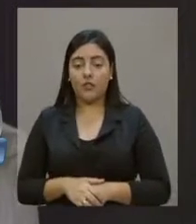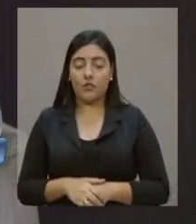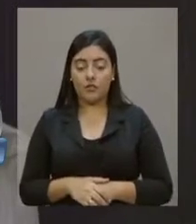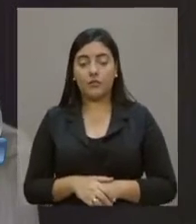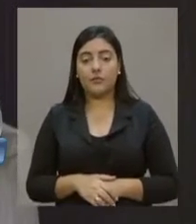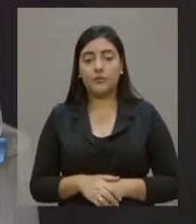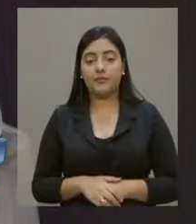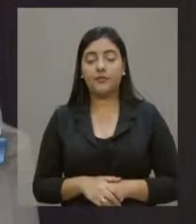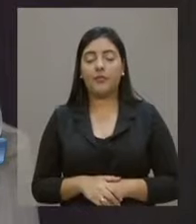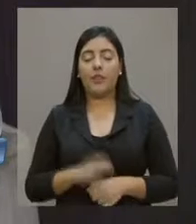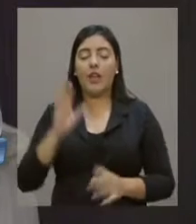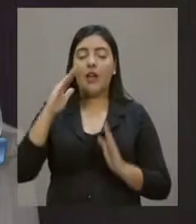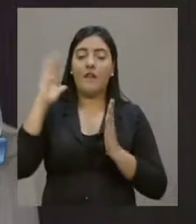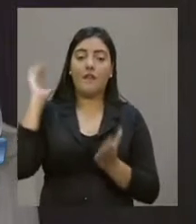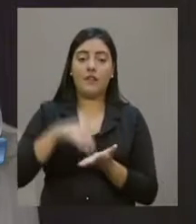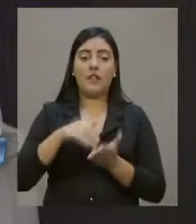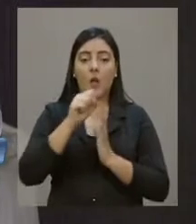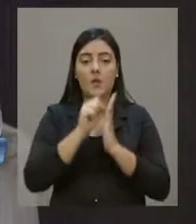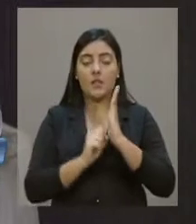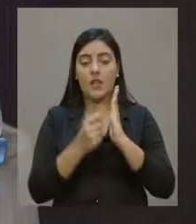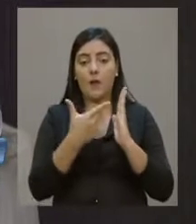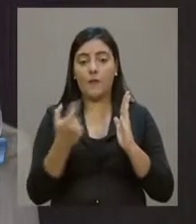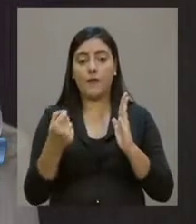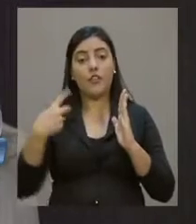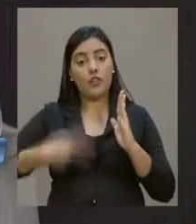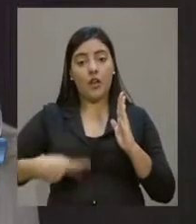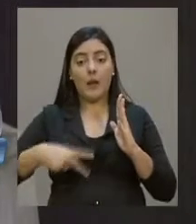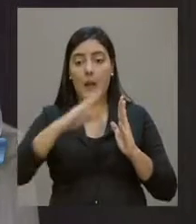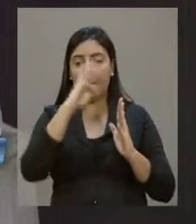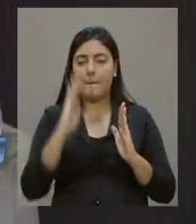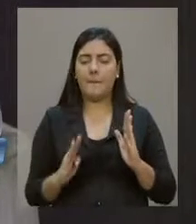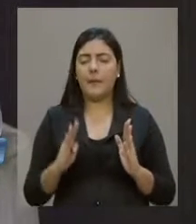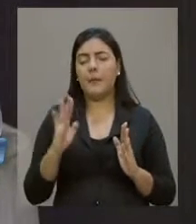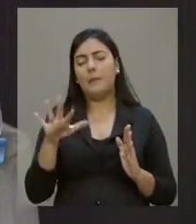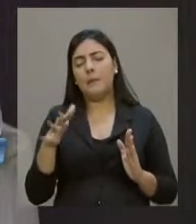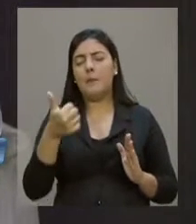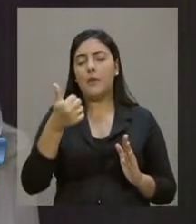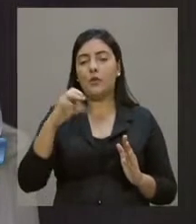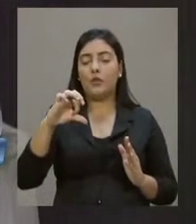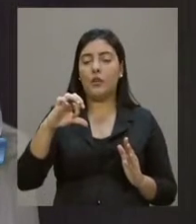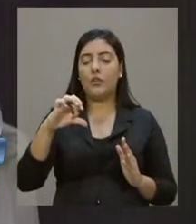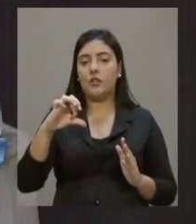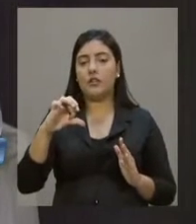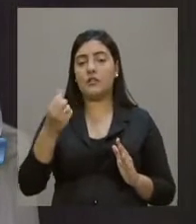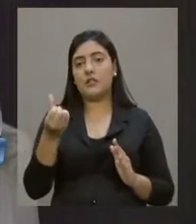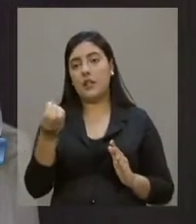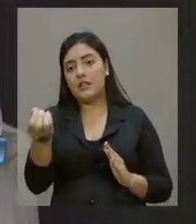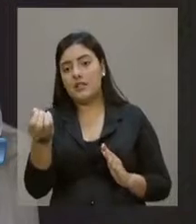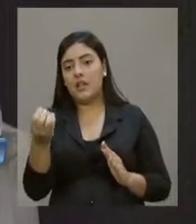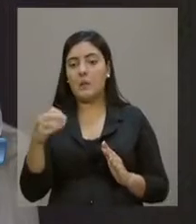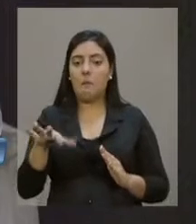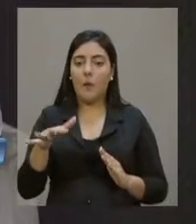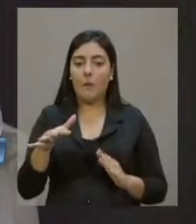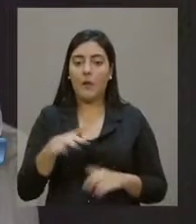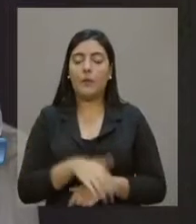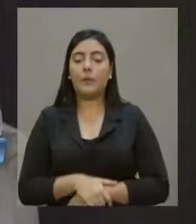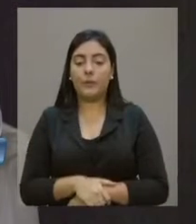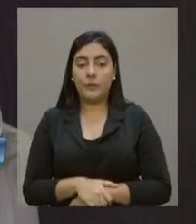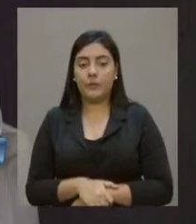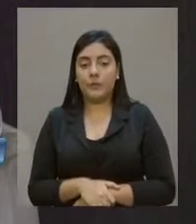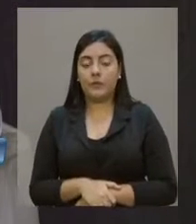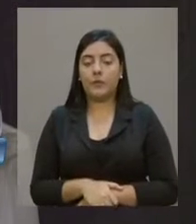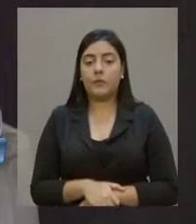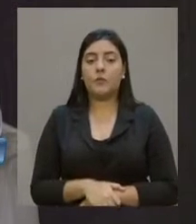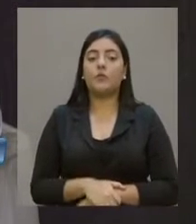O final do século XX brasileiro, sobretudo a partir da década de 60 em diante, vimos